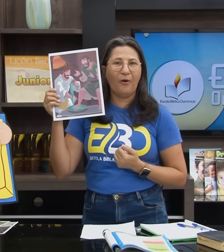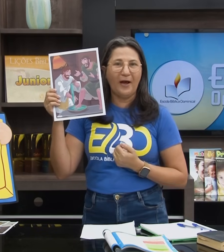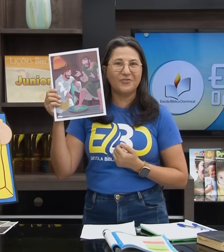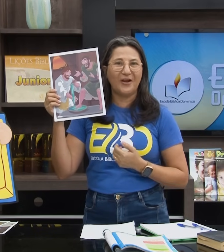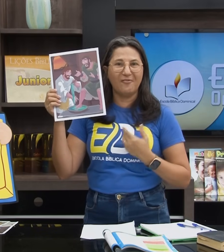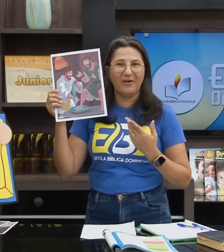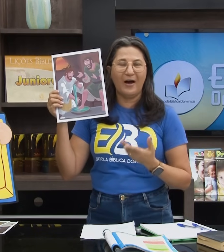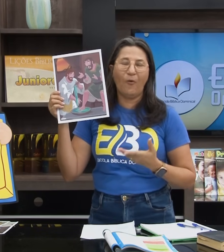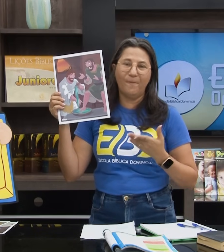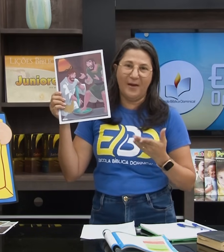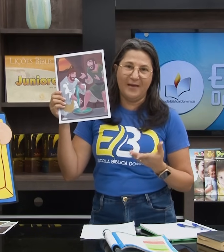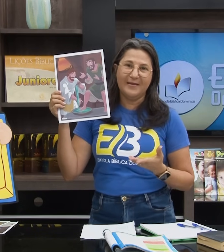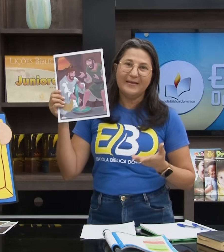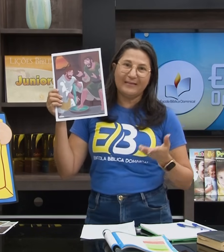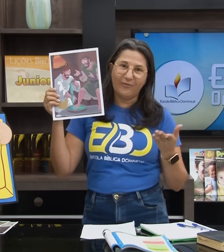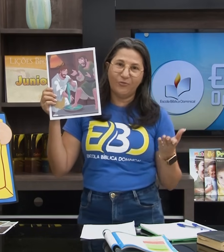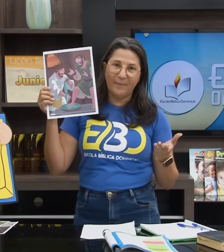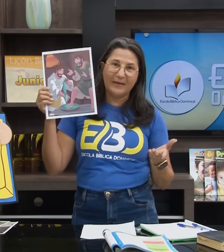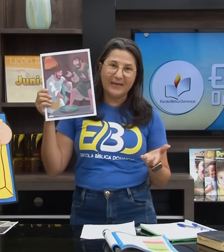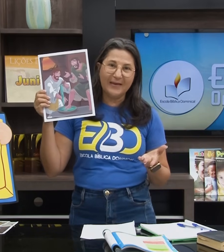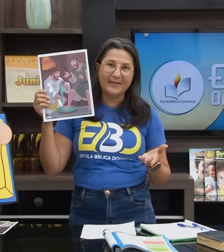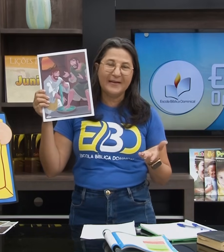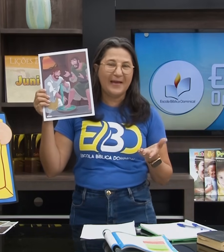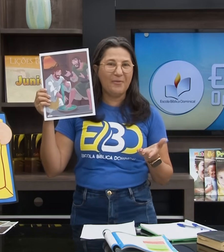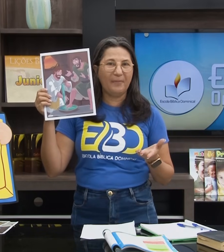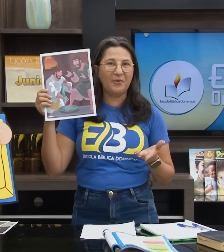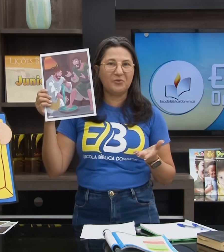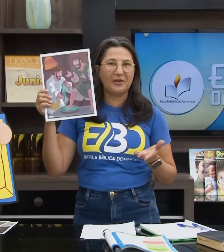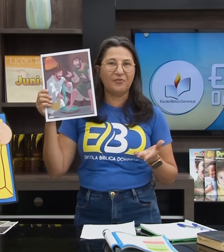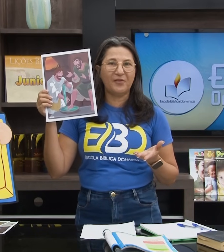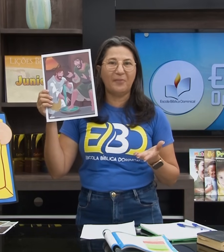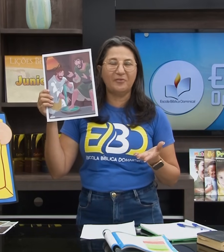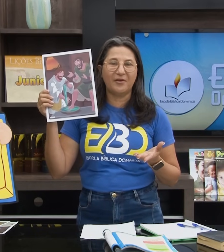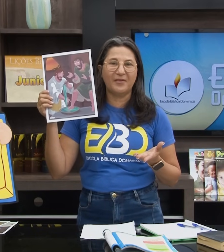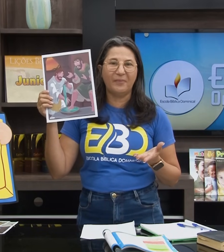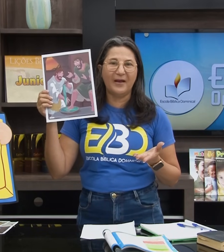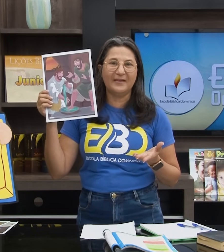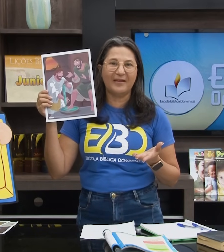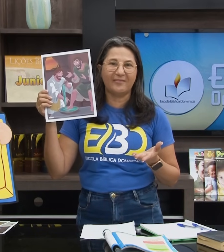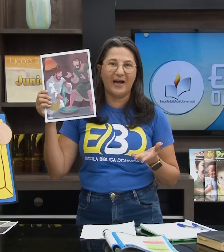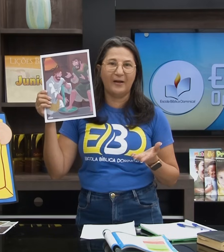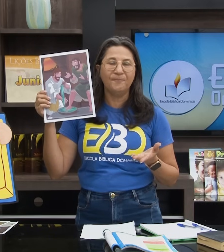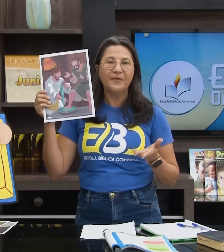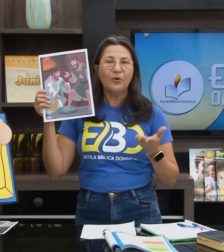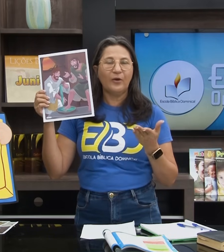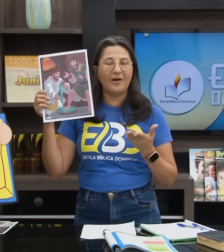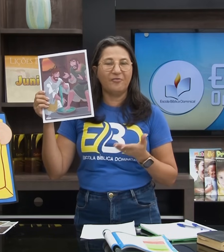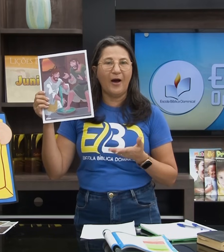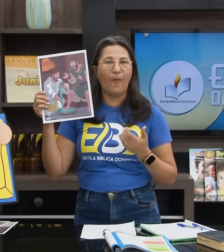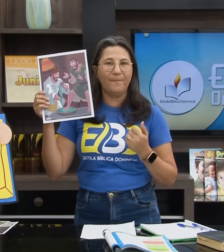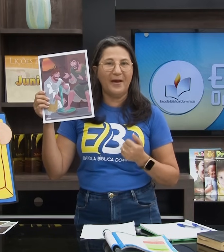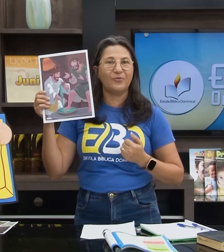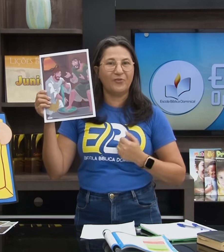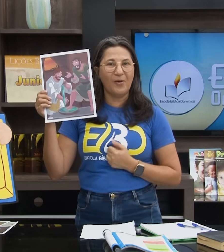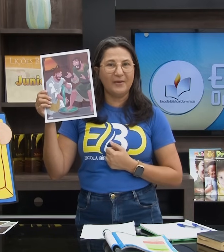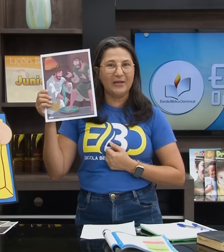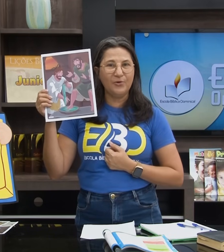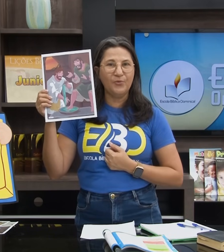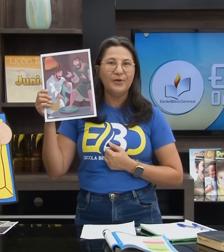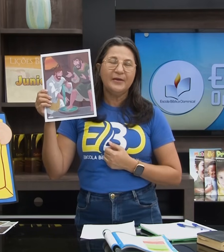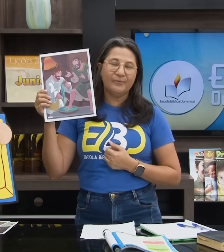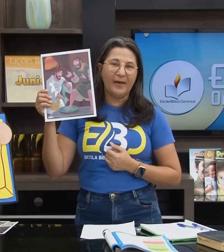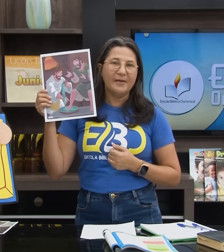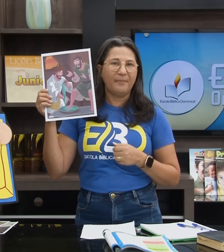teria coragem de lavar o pé da sua amiguinha é uma pergunta que você pode fazer para ele na sala lavar o pé do seu